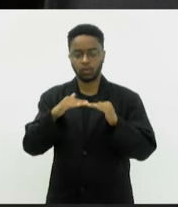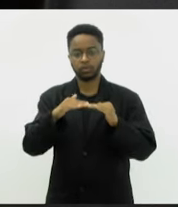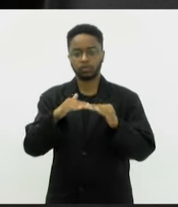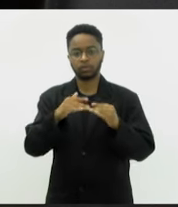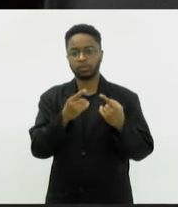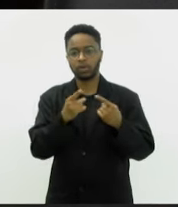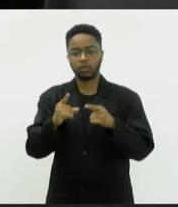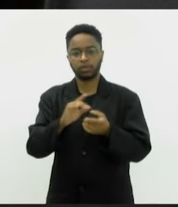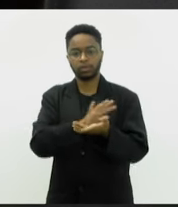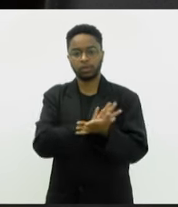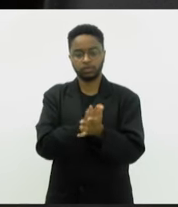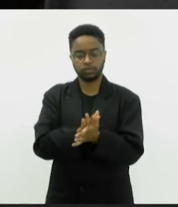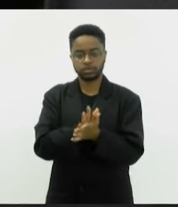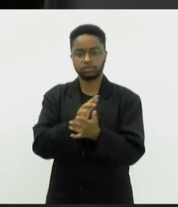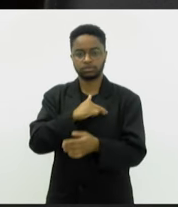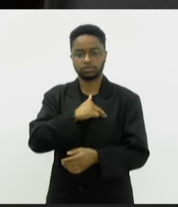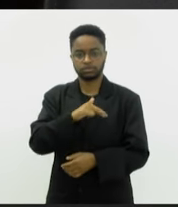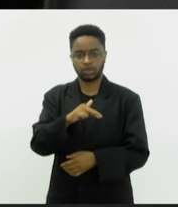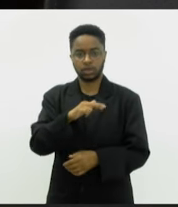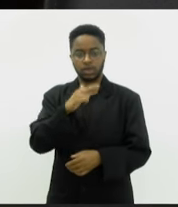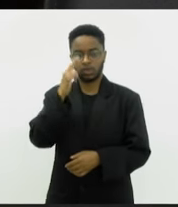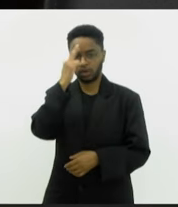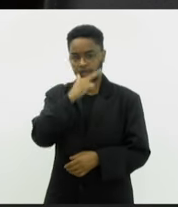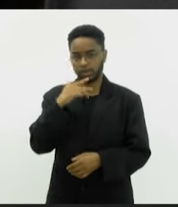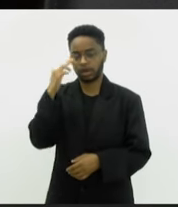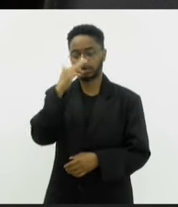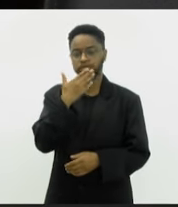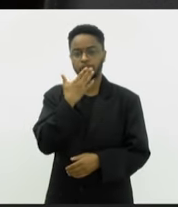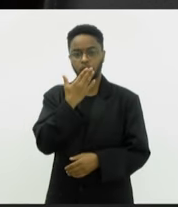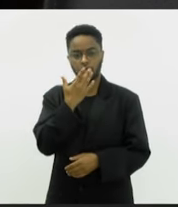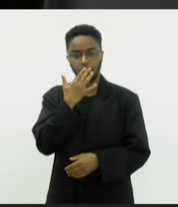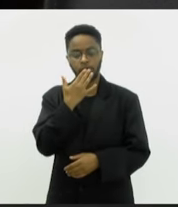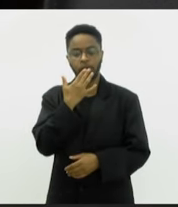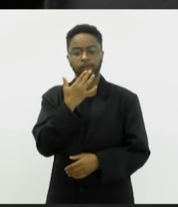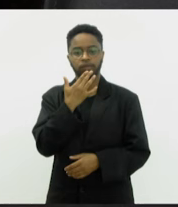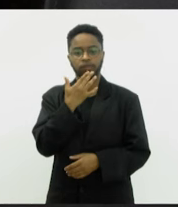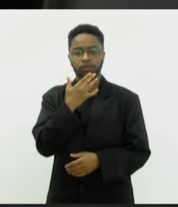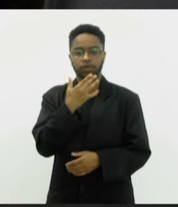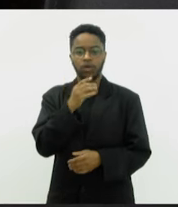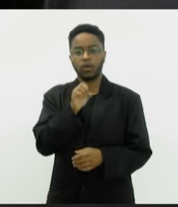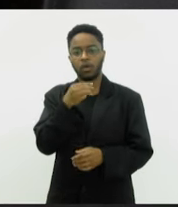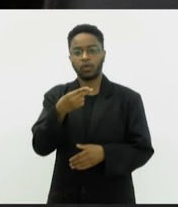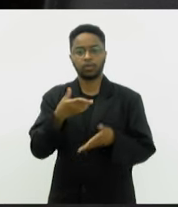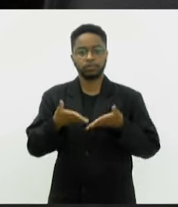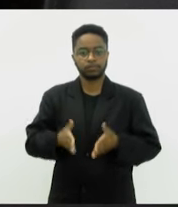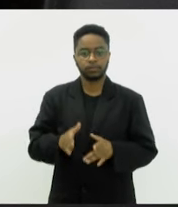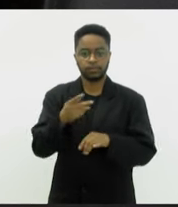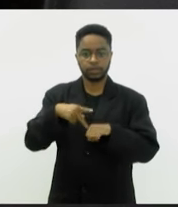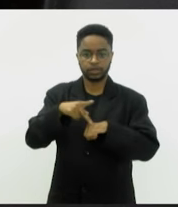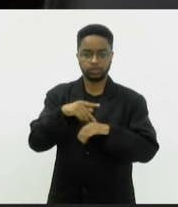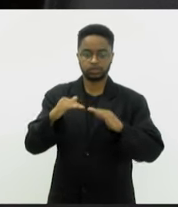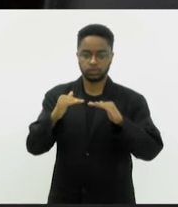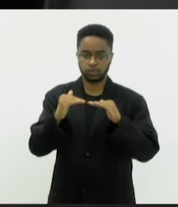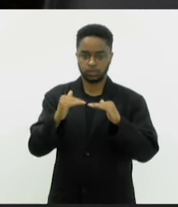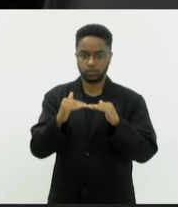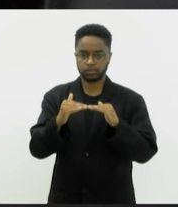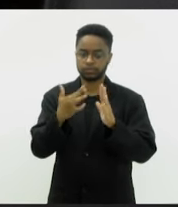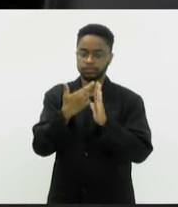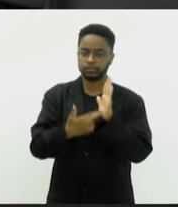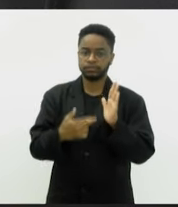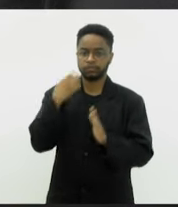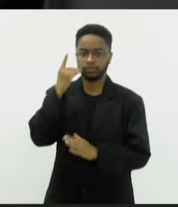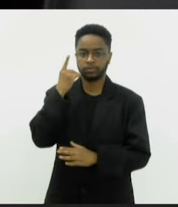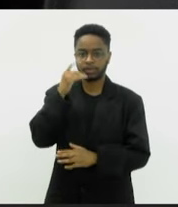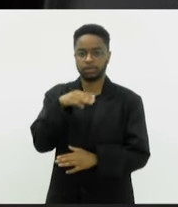às discriminações e preconceitos de raça, cor, etnia, religião e procedência nacional, favorável. Relatores,